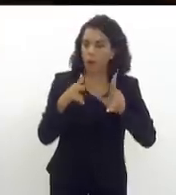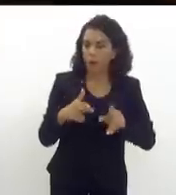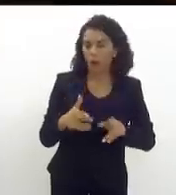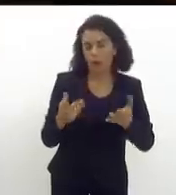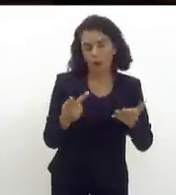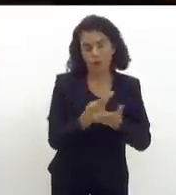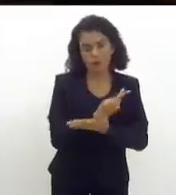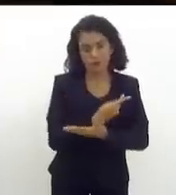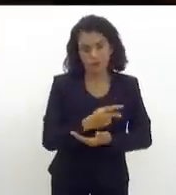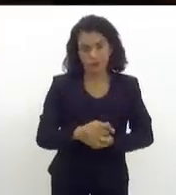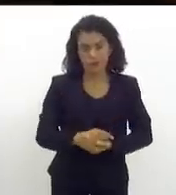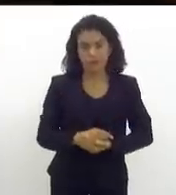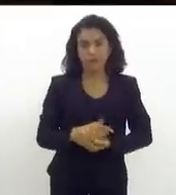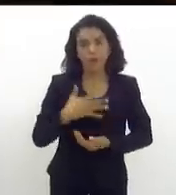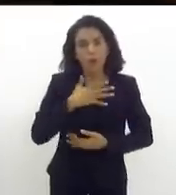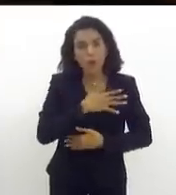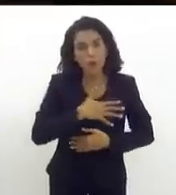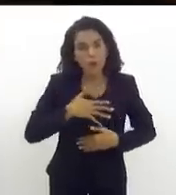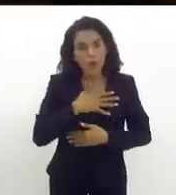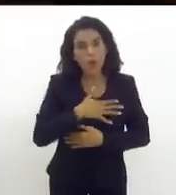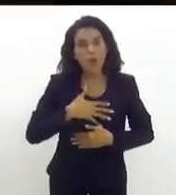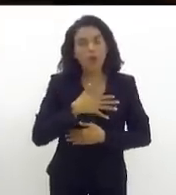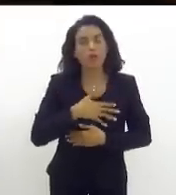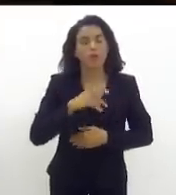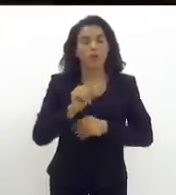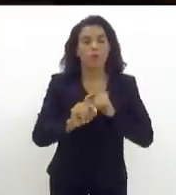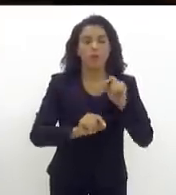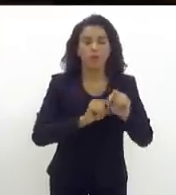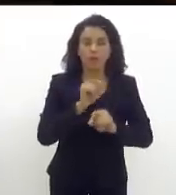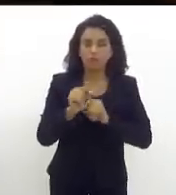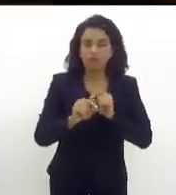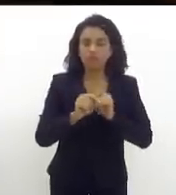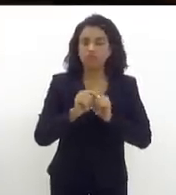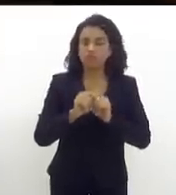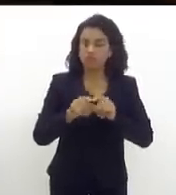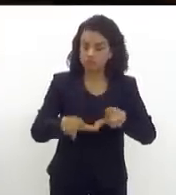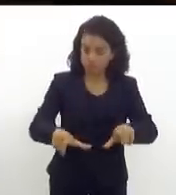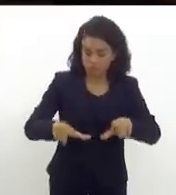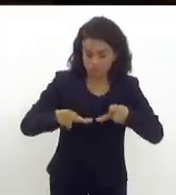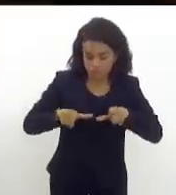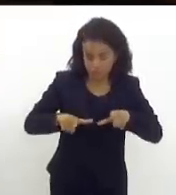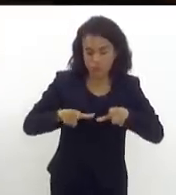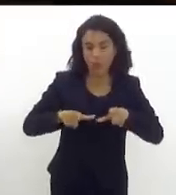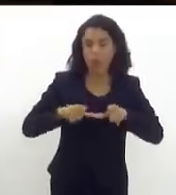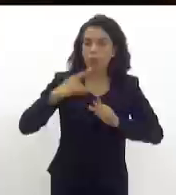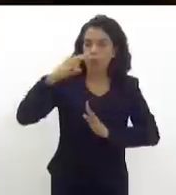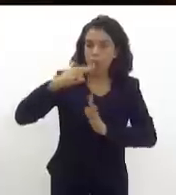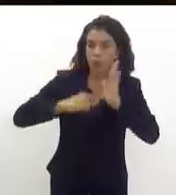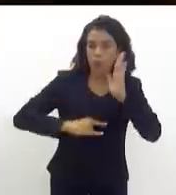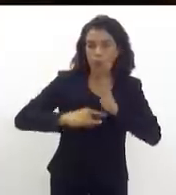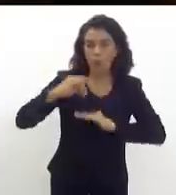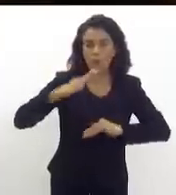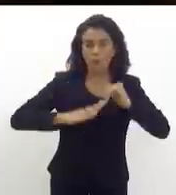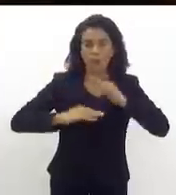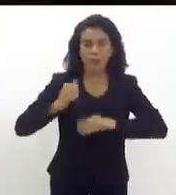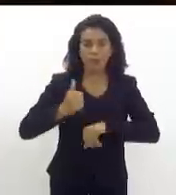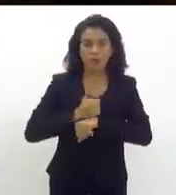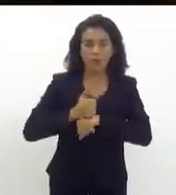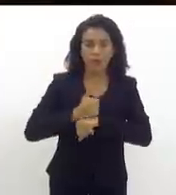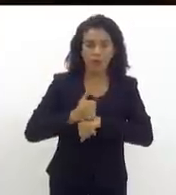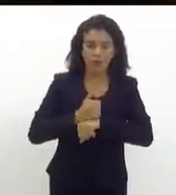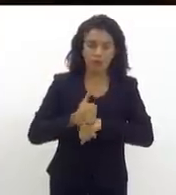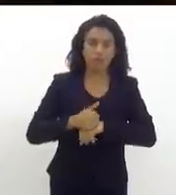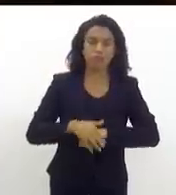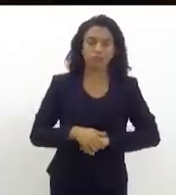eu gostaria que fosse através dos laudos técnicos porque nós temos no